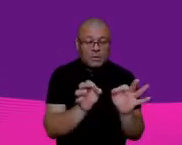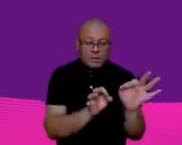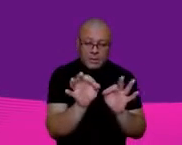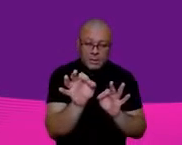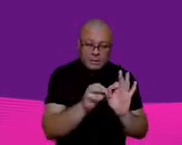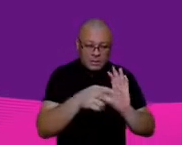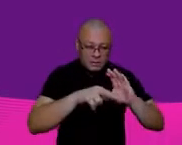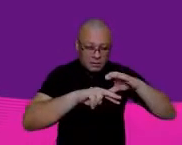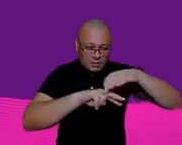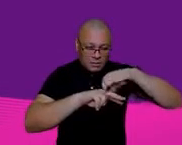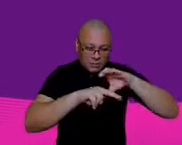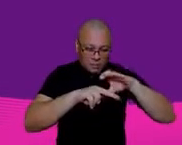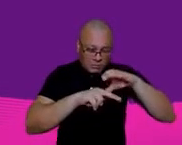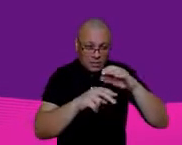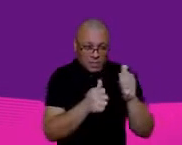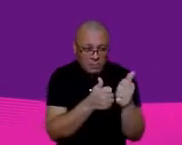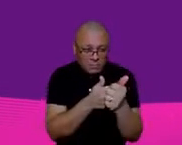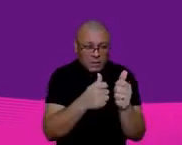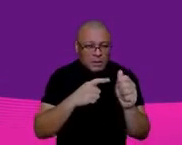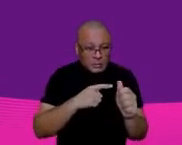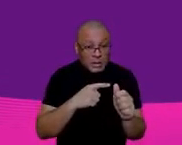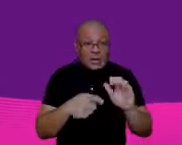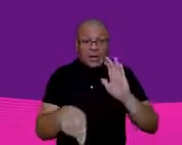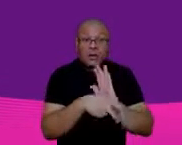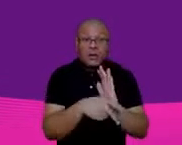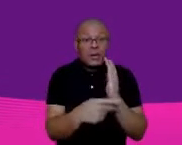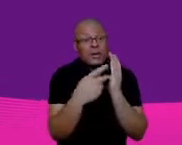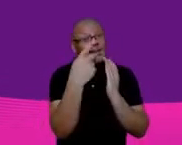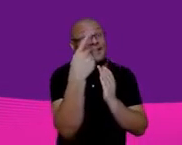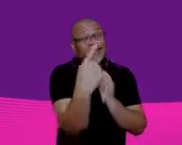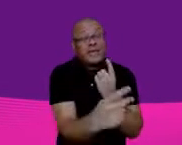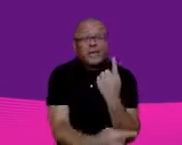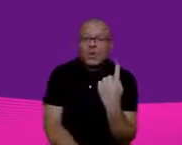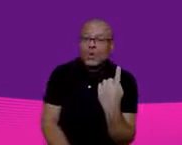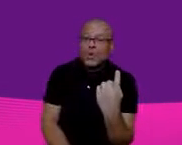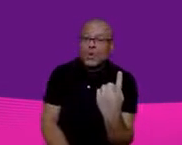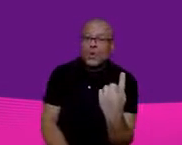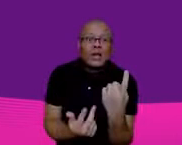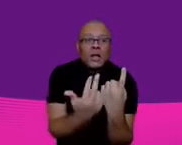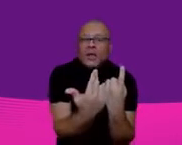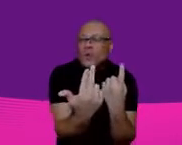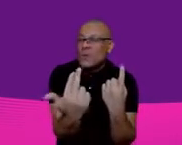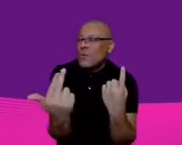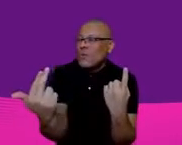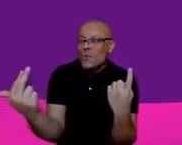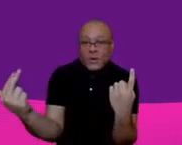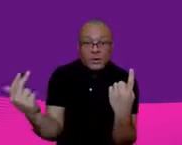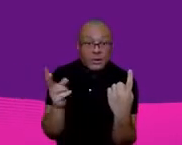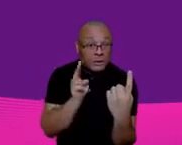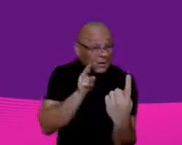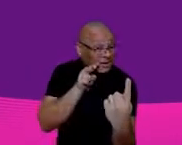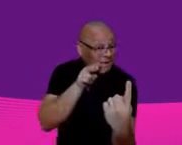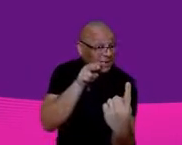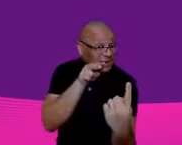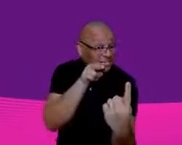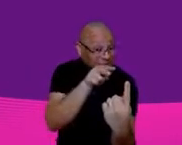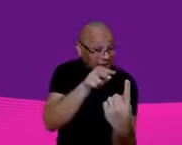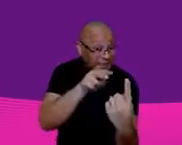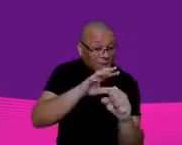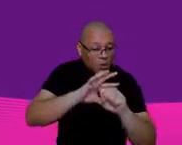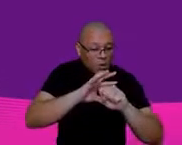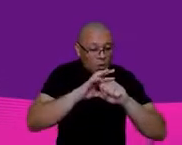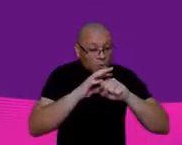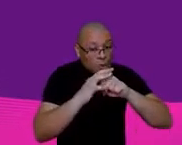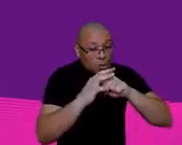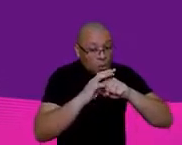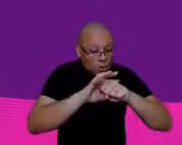O paciente tem a sua anatomia única. E agora, nós não estamos só analisando no plano coronal, estamos olhando no